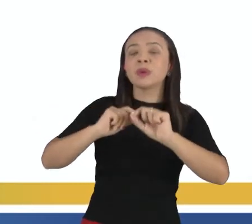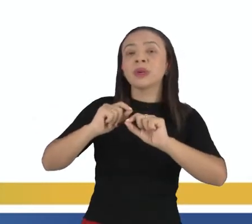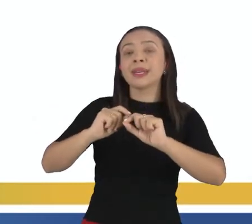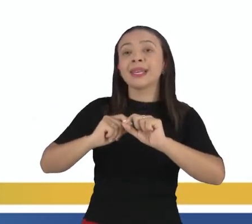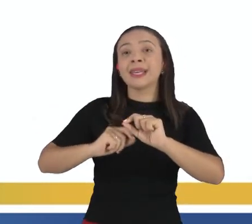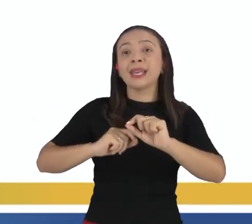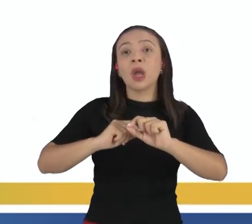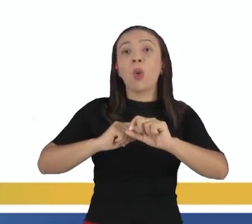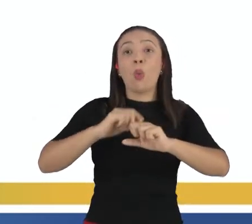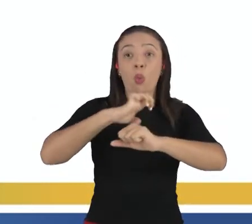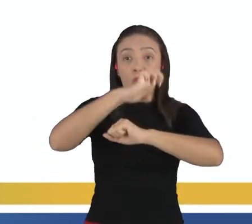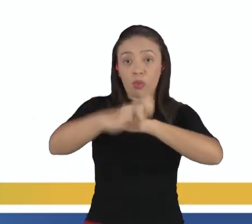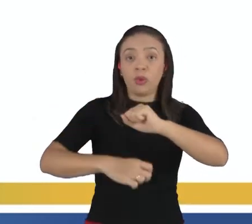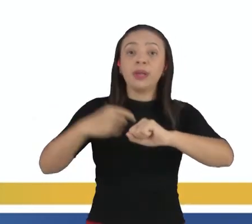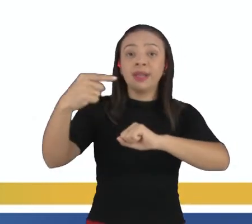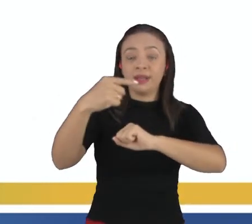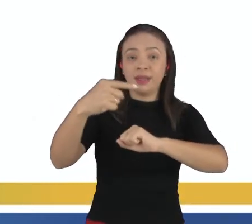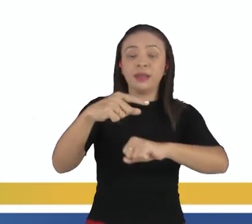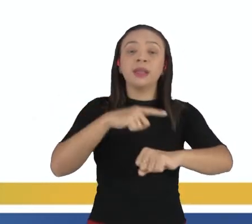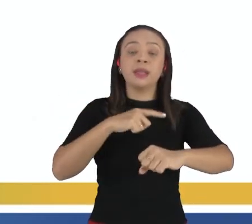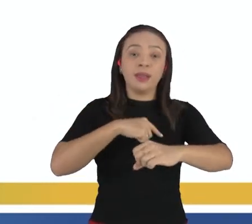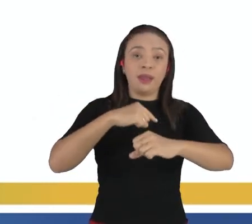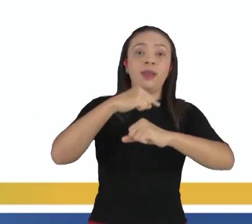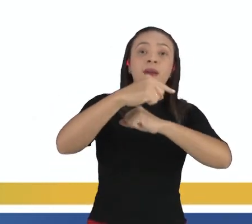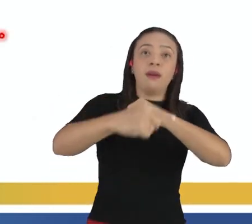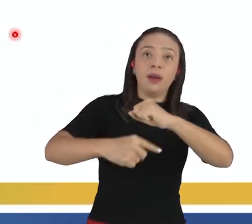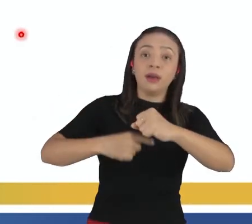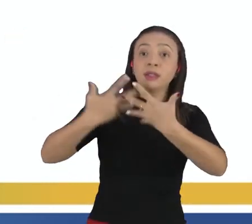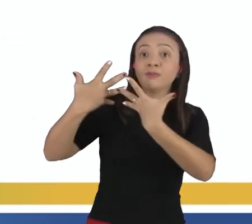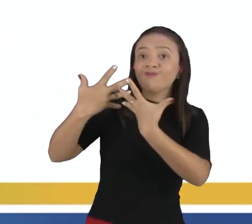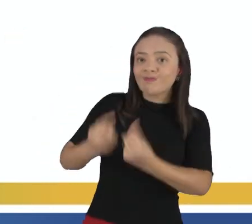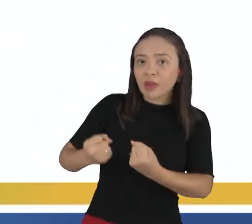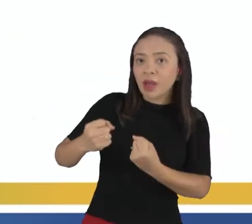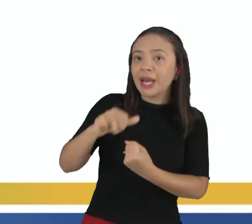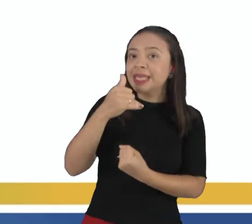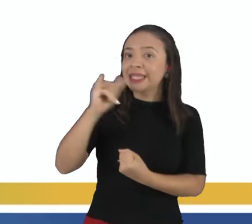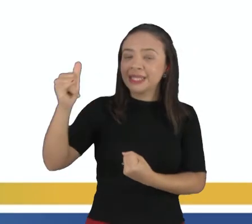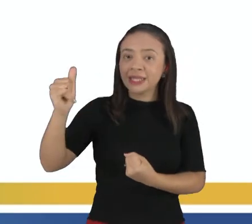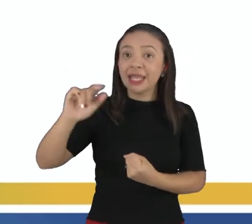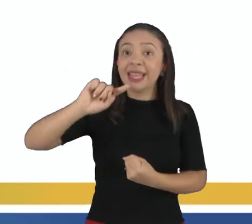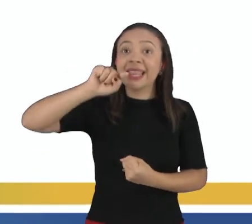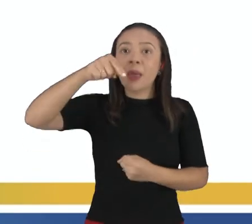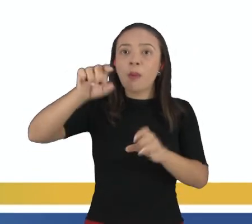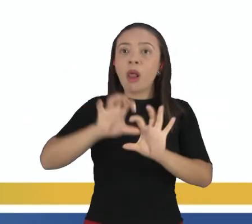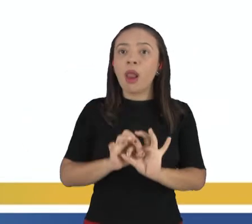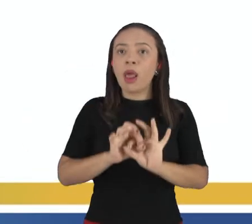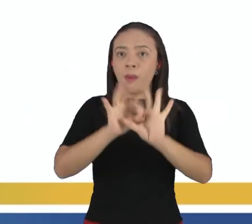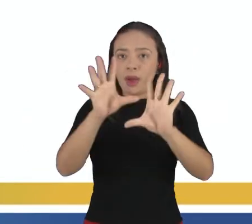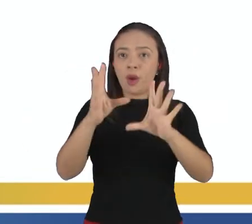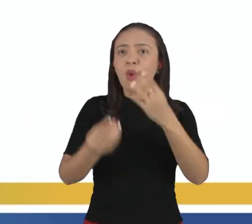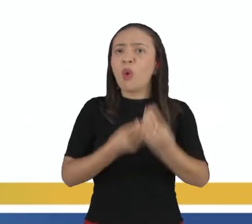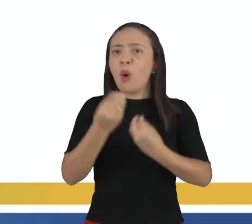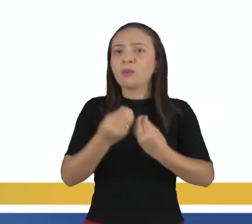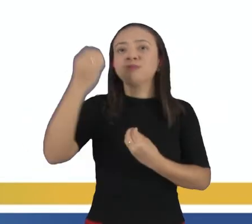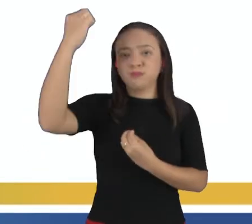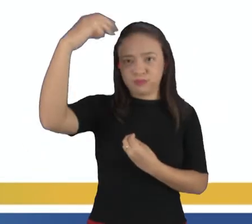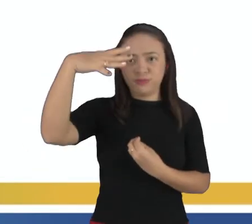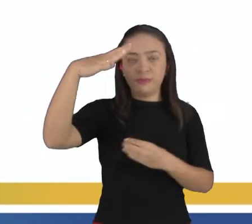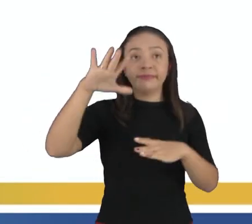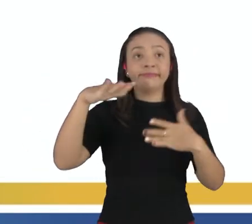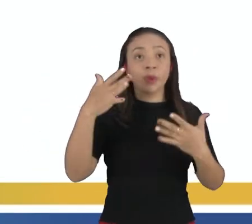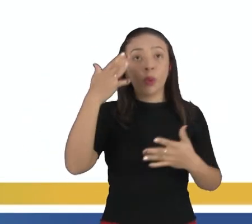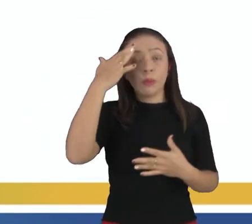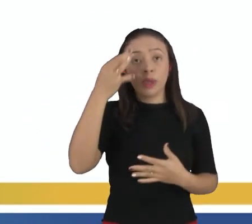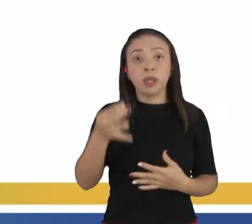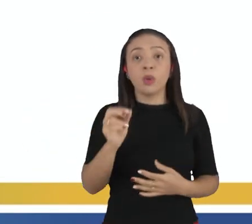seus átomos absorvem energia elétrica e depois liberam na forma de luz. Ele deduziu que